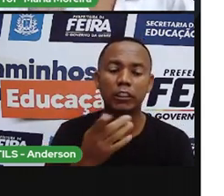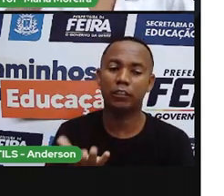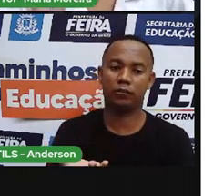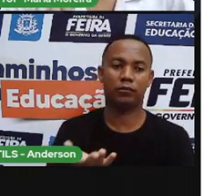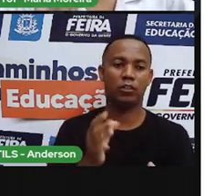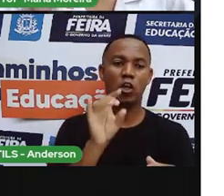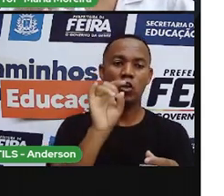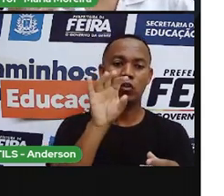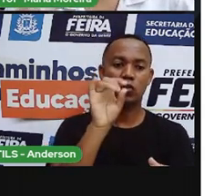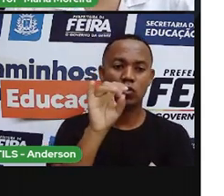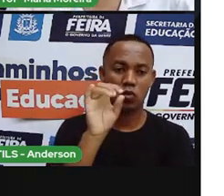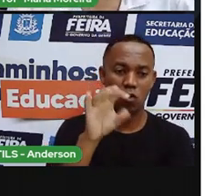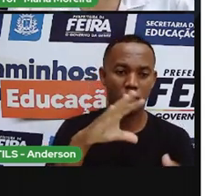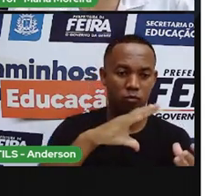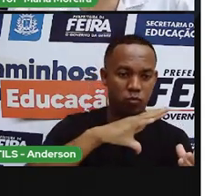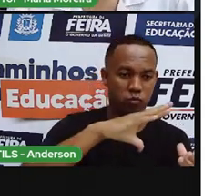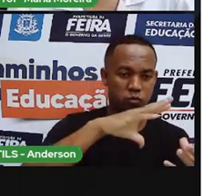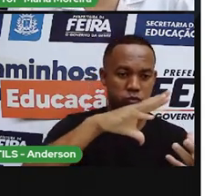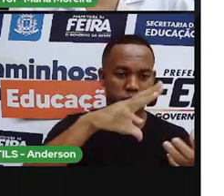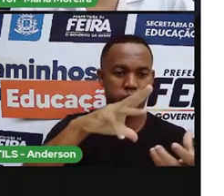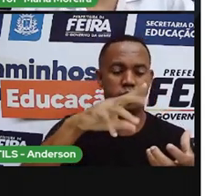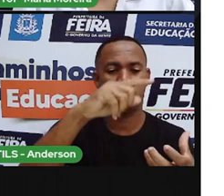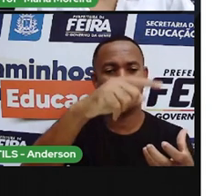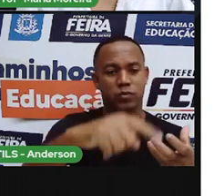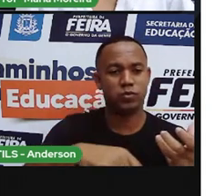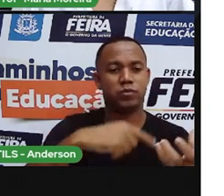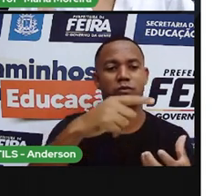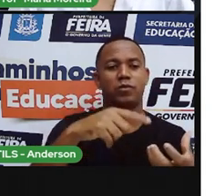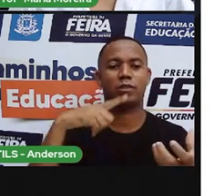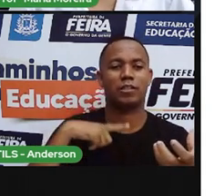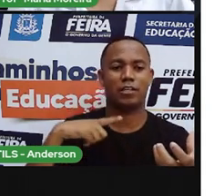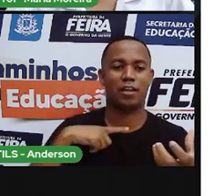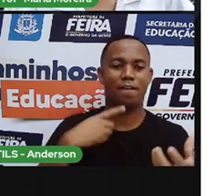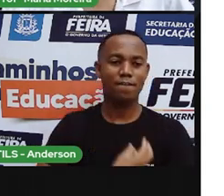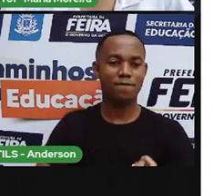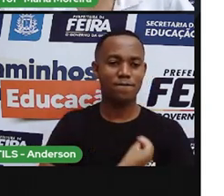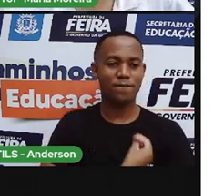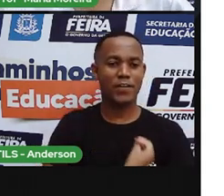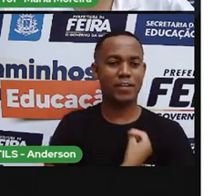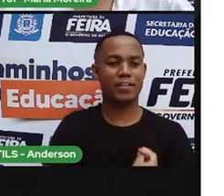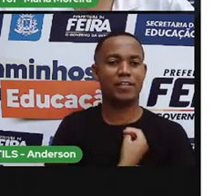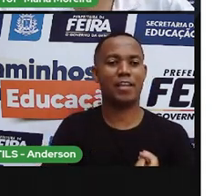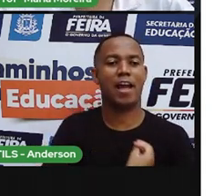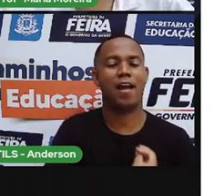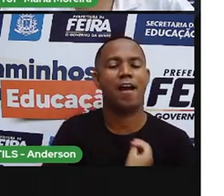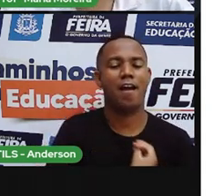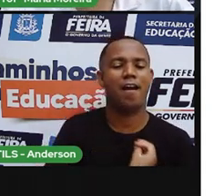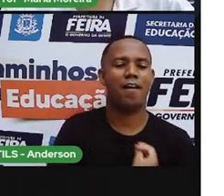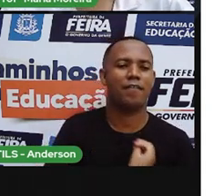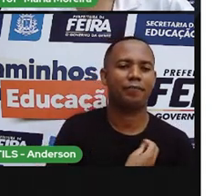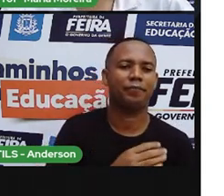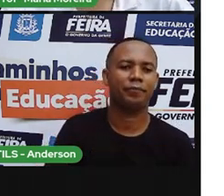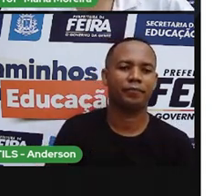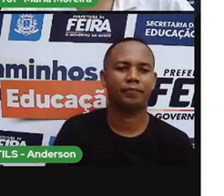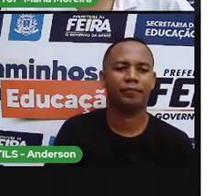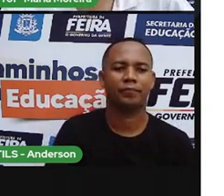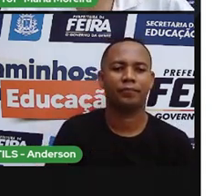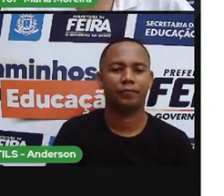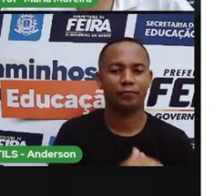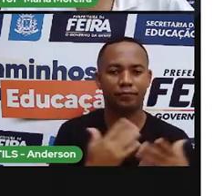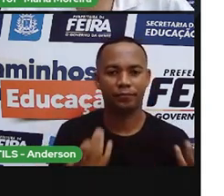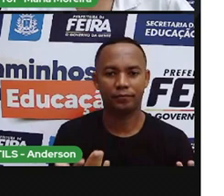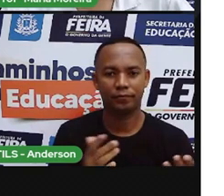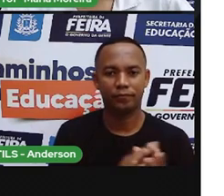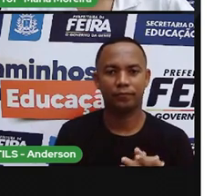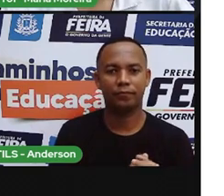até agora, só a Terra, né, que possui o quê? Seres vivos, que abriga seres vivos. Vamos